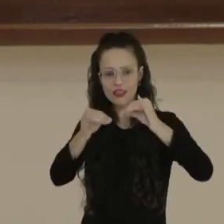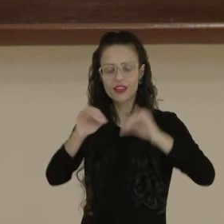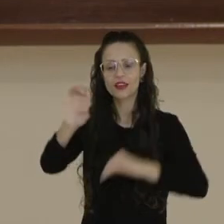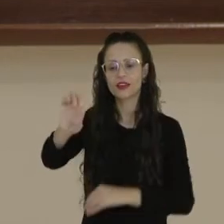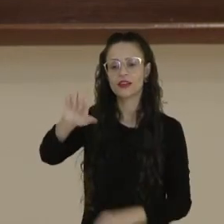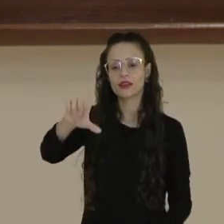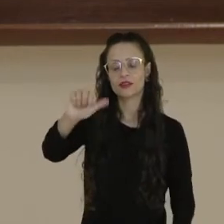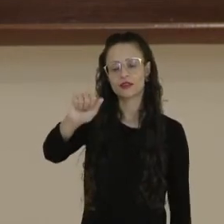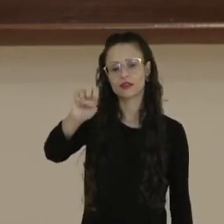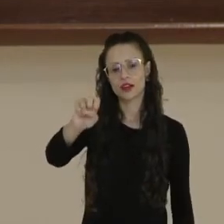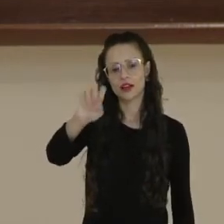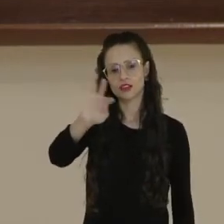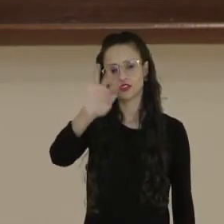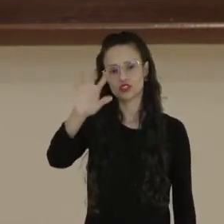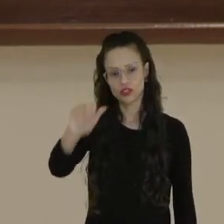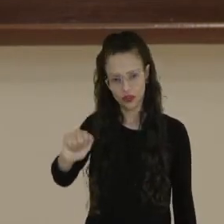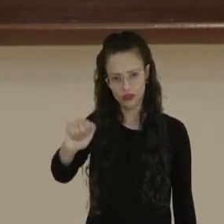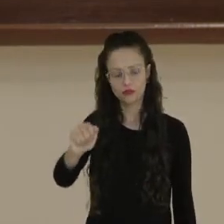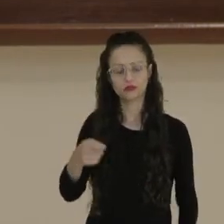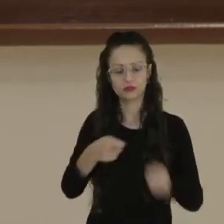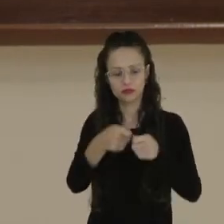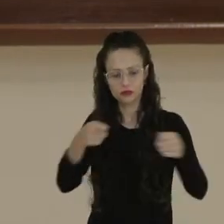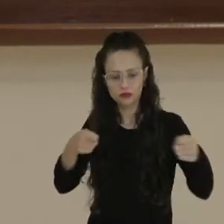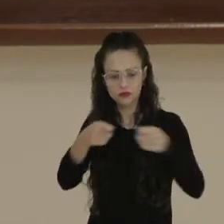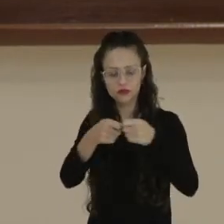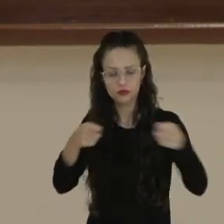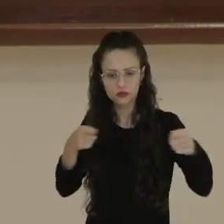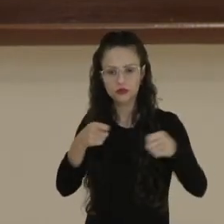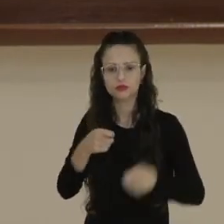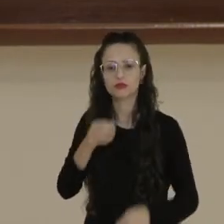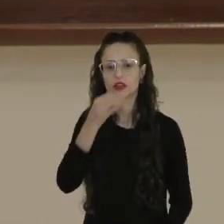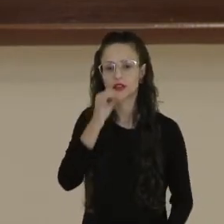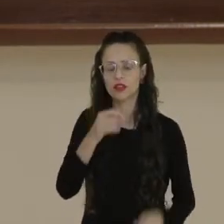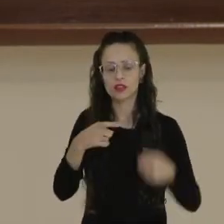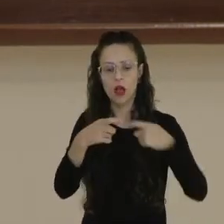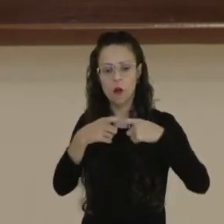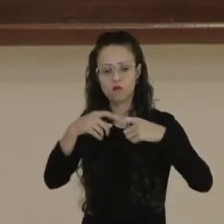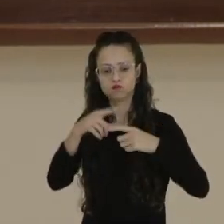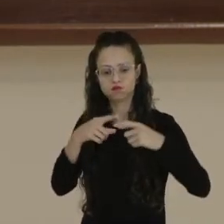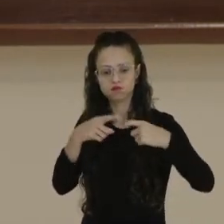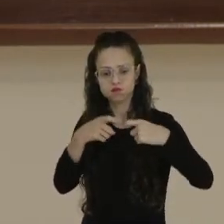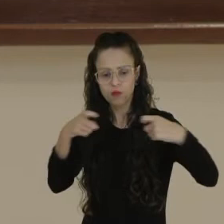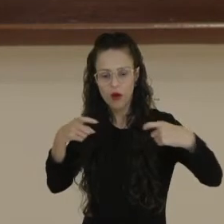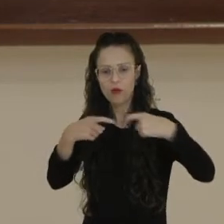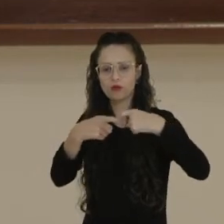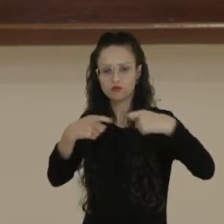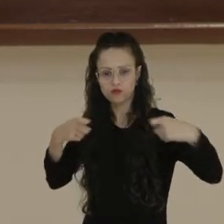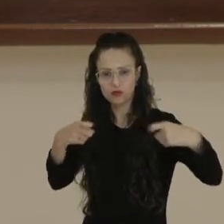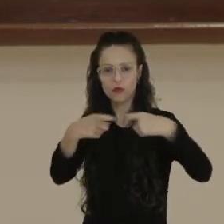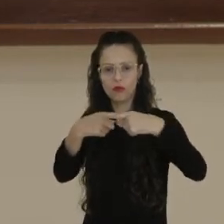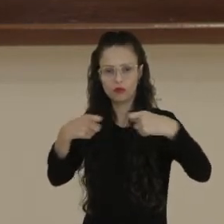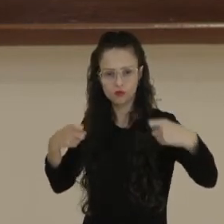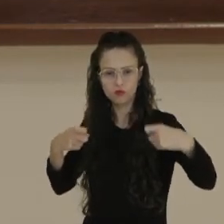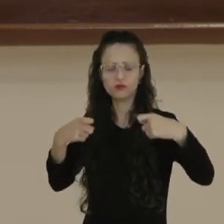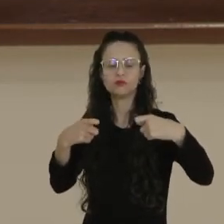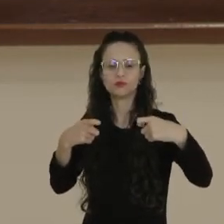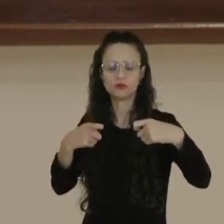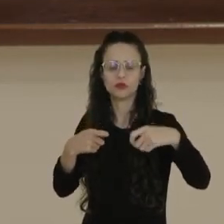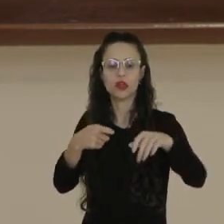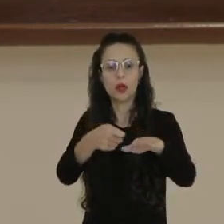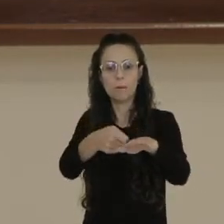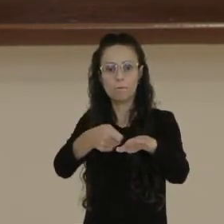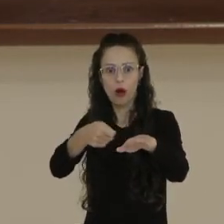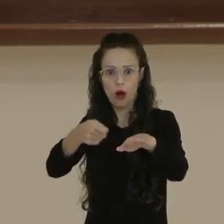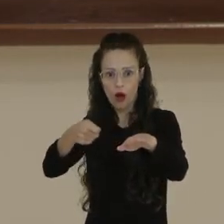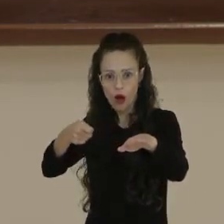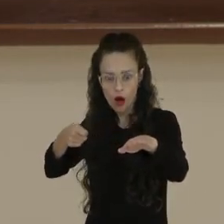corda, né? Alguns falam corda, alguns elástico. Fricção, se tem uma mola que pode lá ser torcida e na hora que você torce